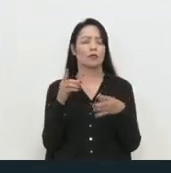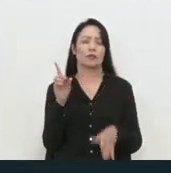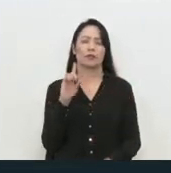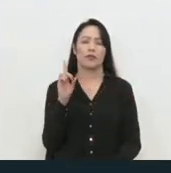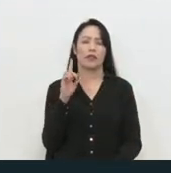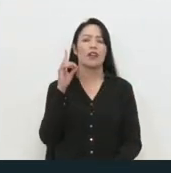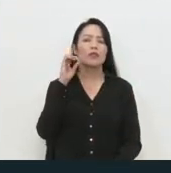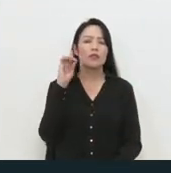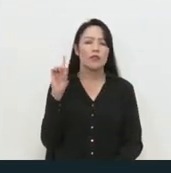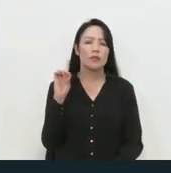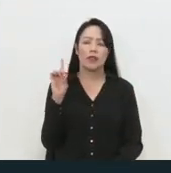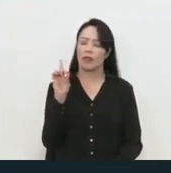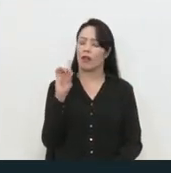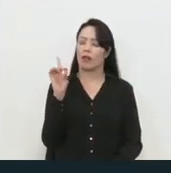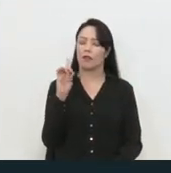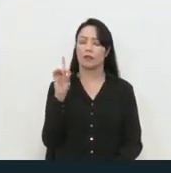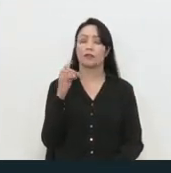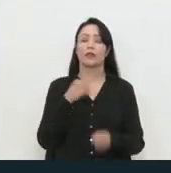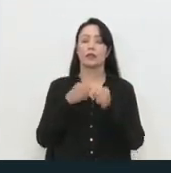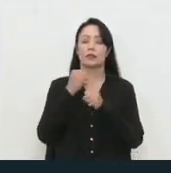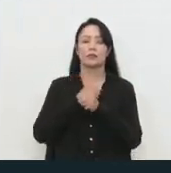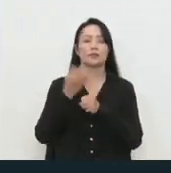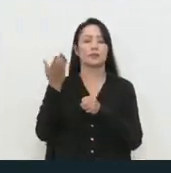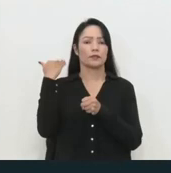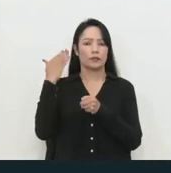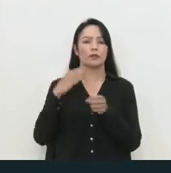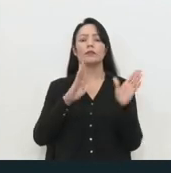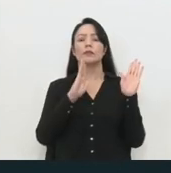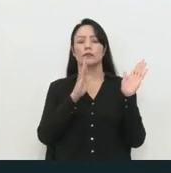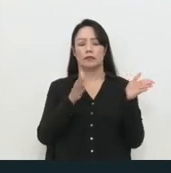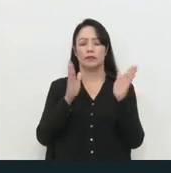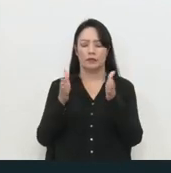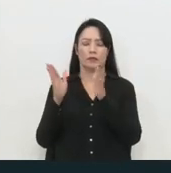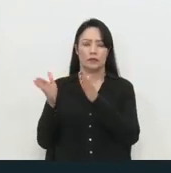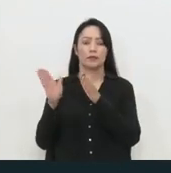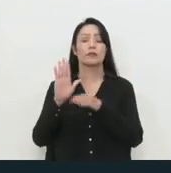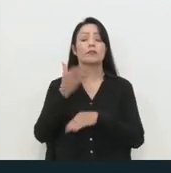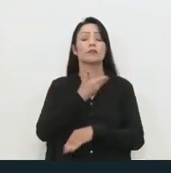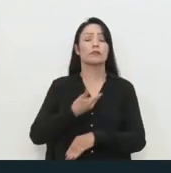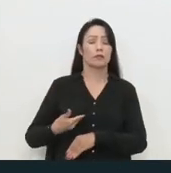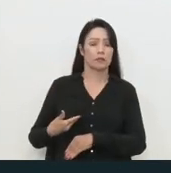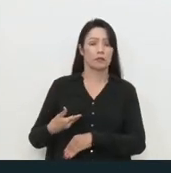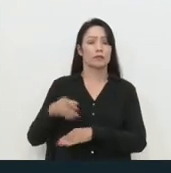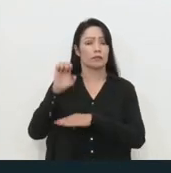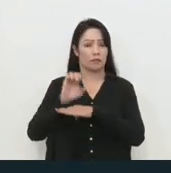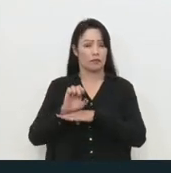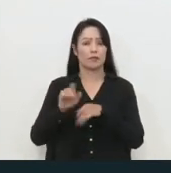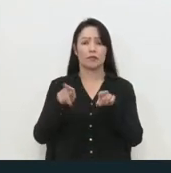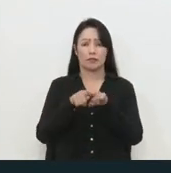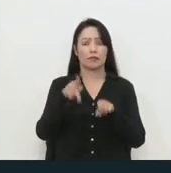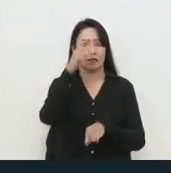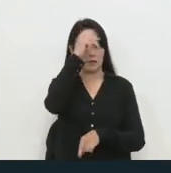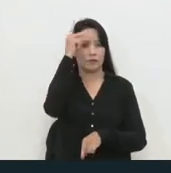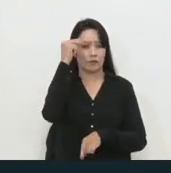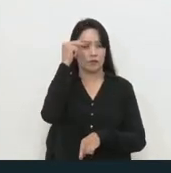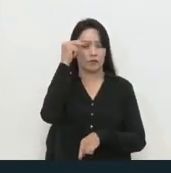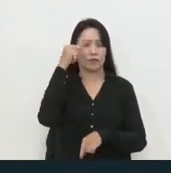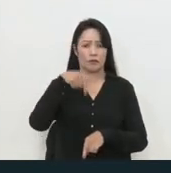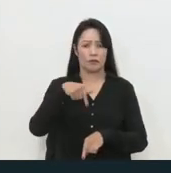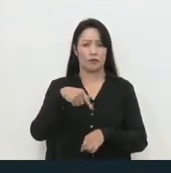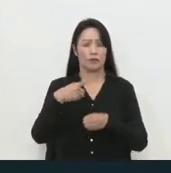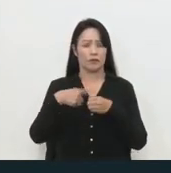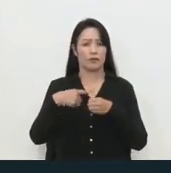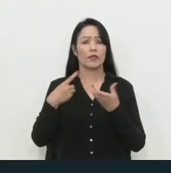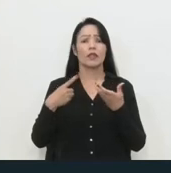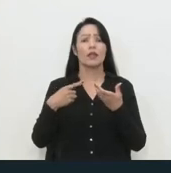anos anteriores mas o Governo do Estado de São Paulo prefeito da cidade de Guarulhos tem que junto